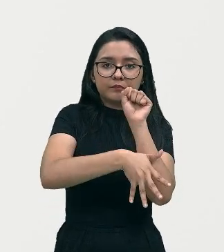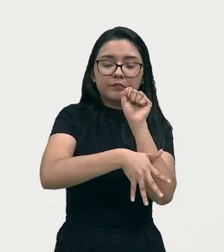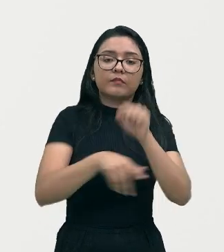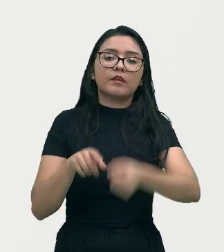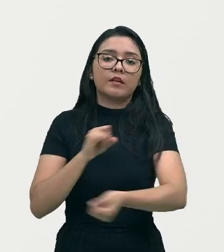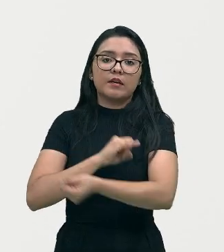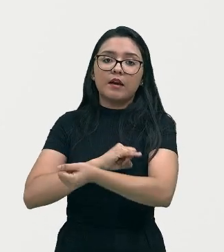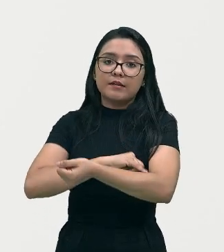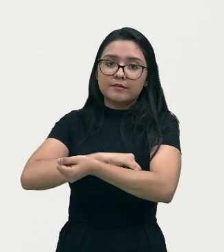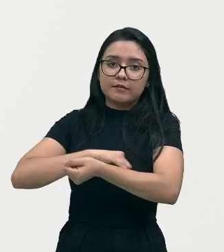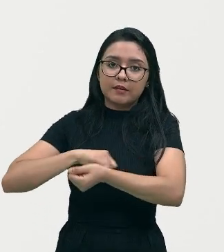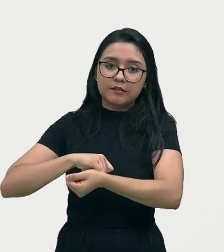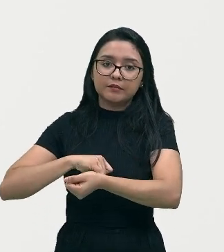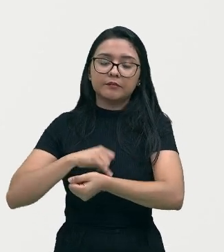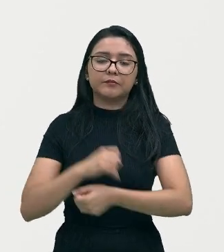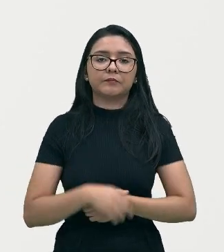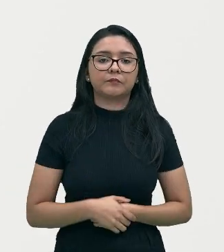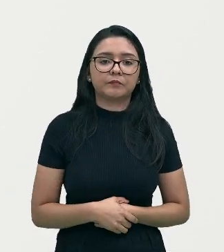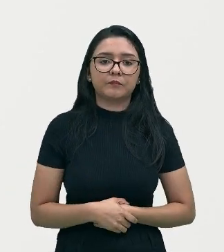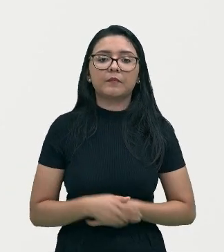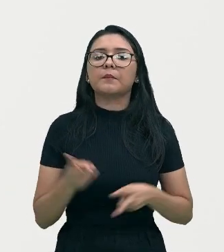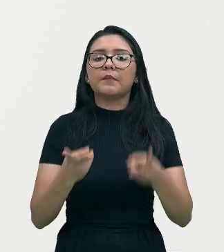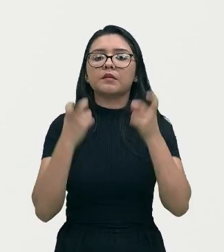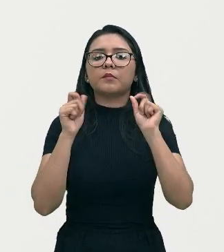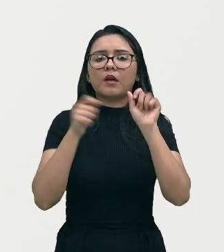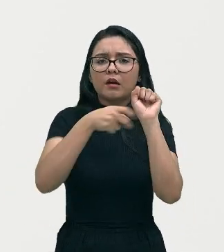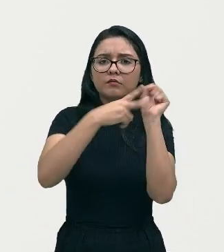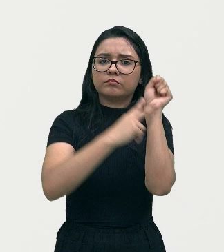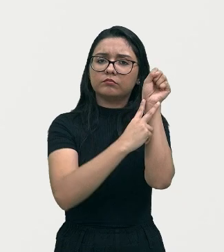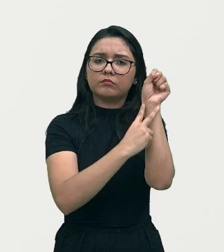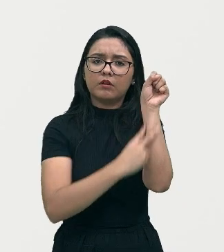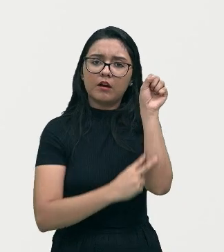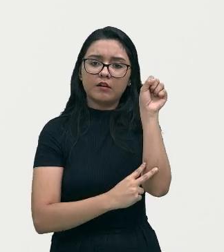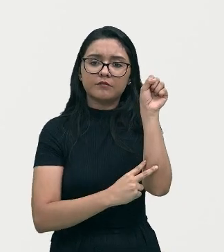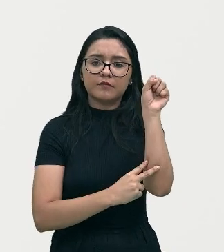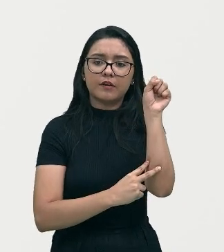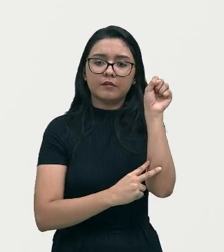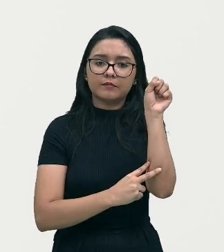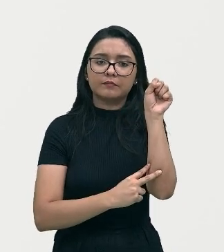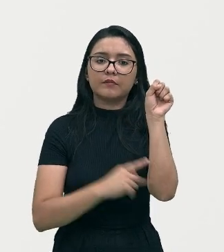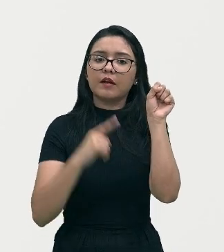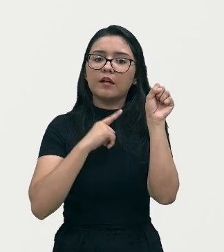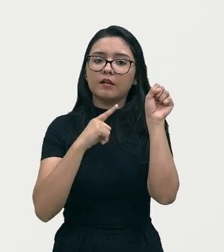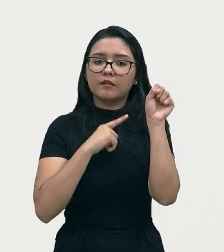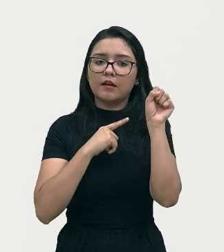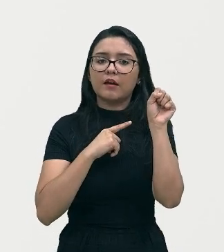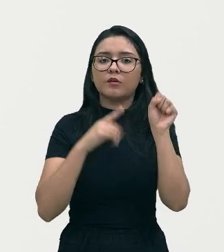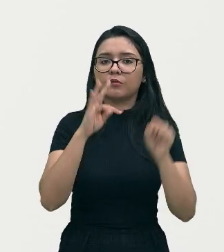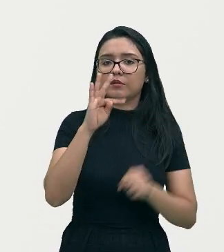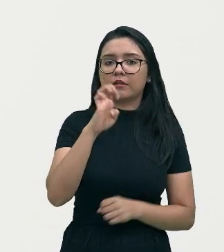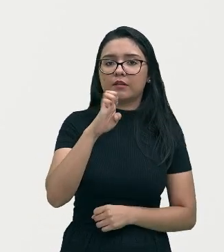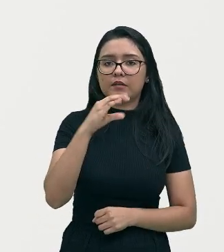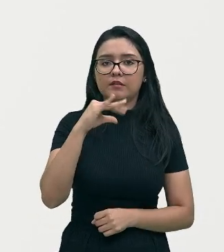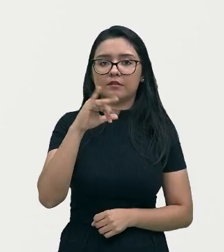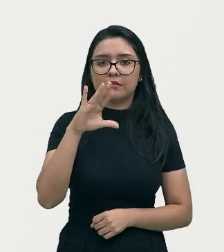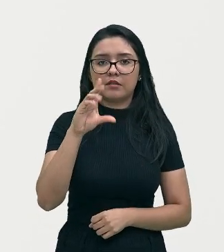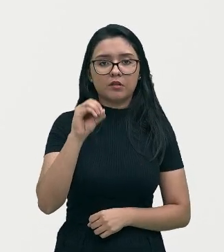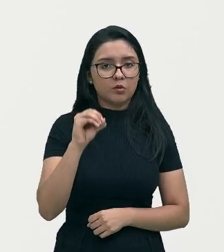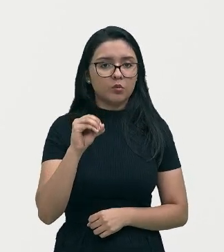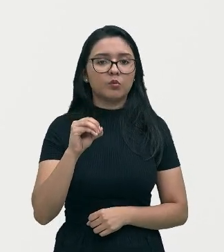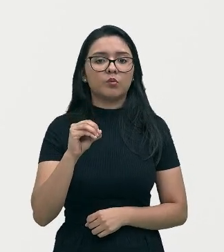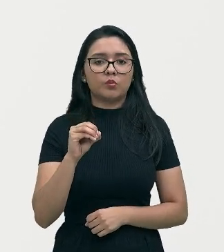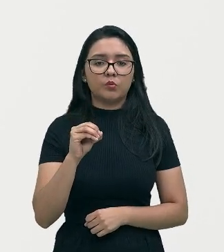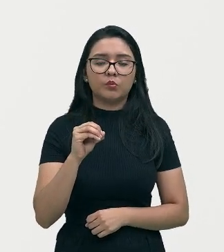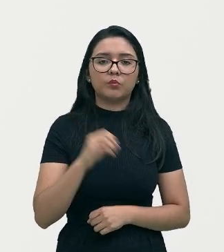observa aqui as veias, né? Elas são formadas ali por tecido epitelial, tecido